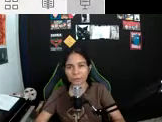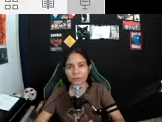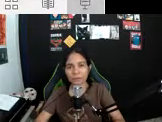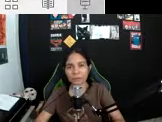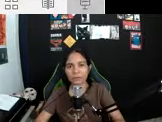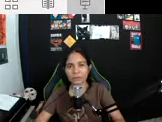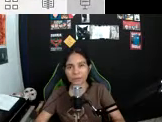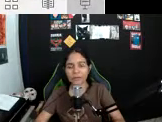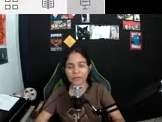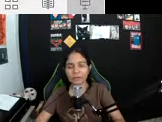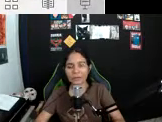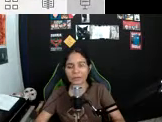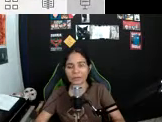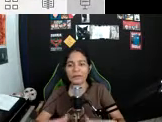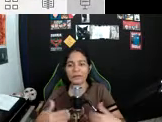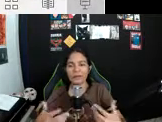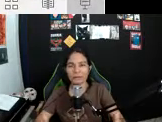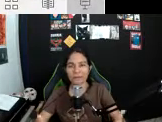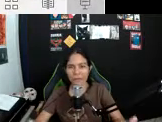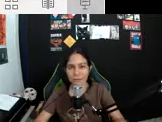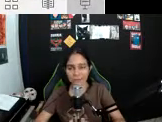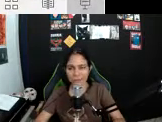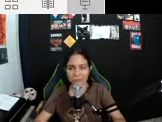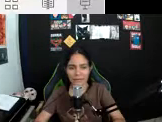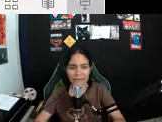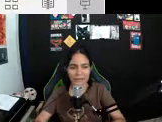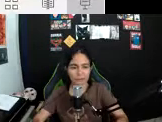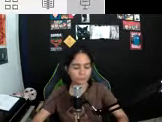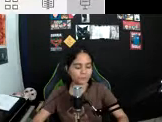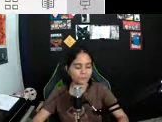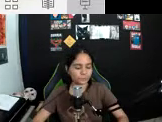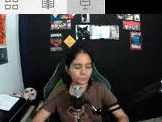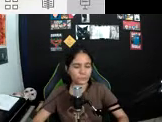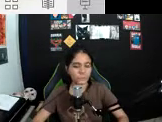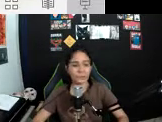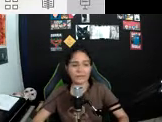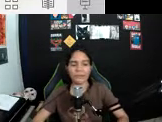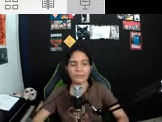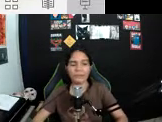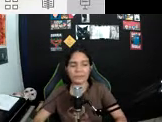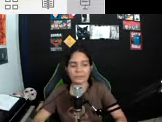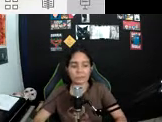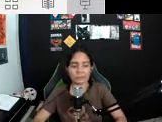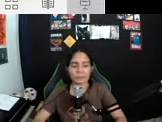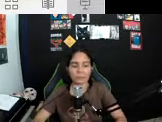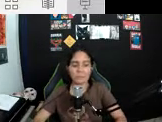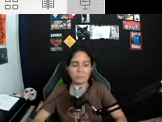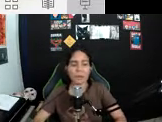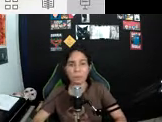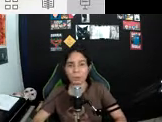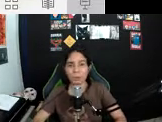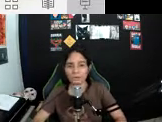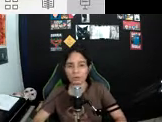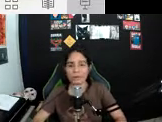precisa ter o conhecimento também daquela atividade que você vai estar realizando. No artigo